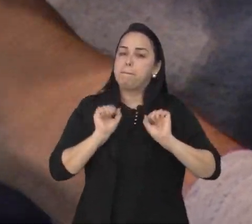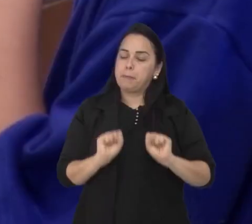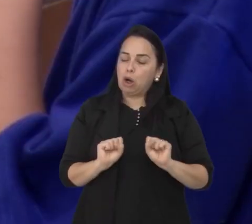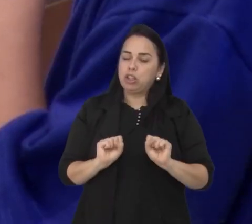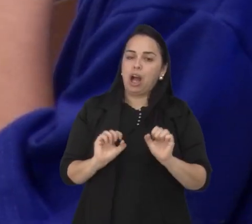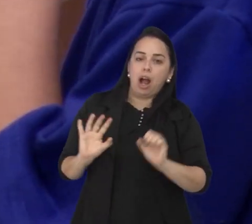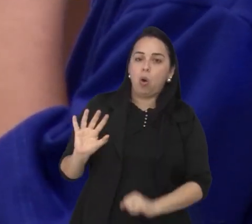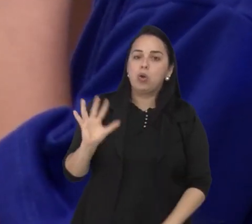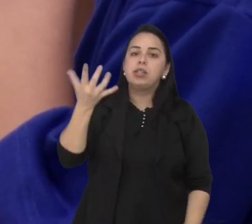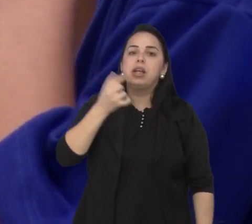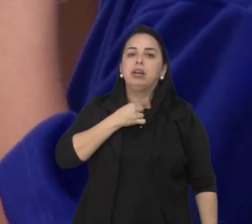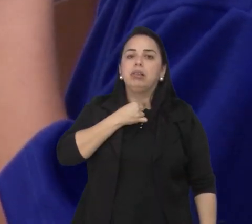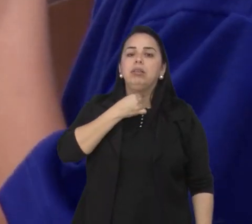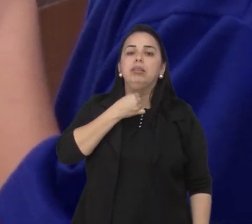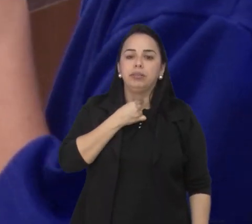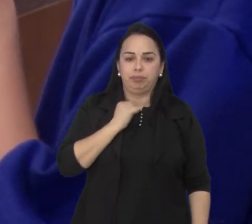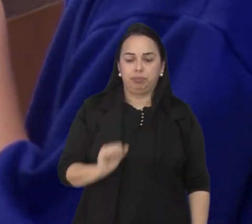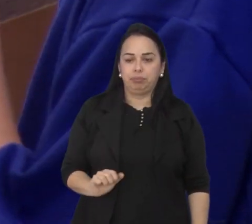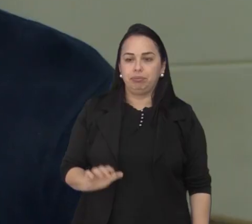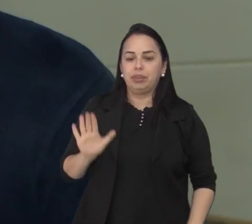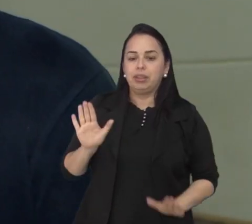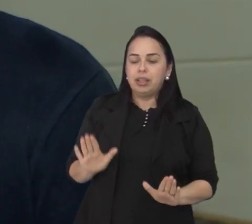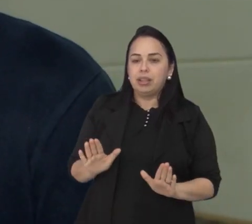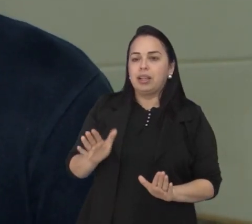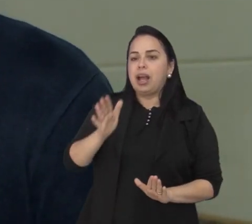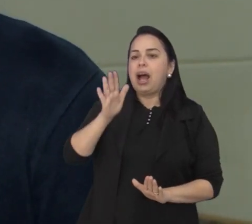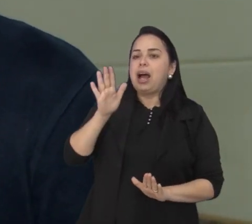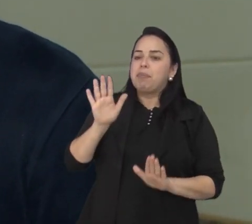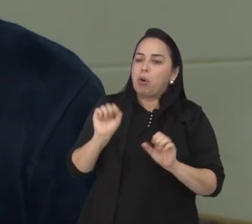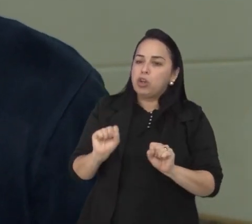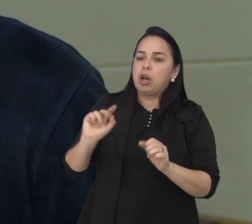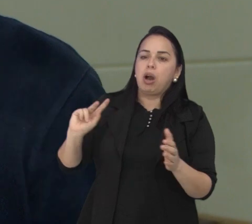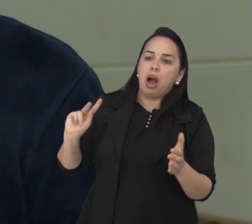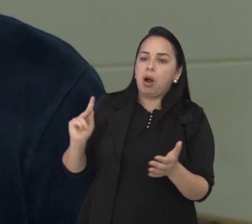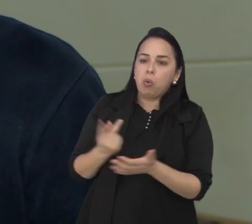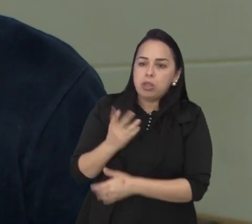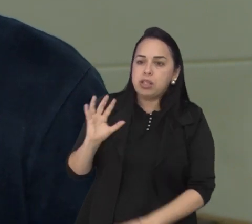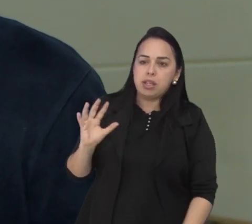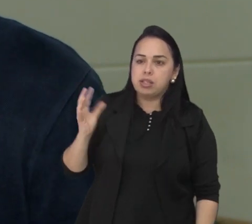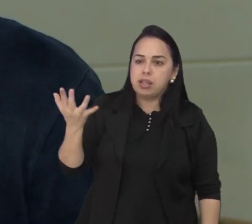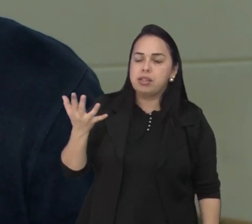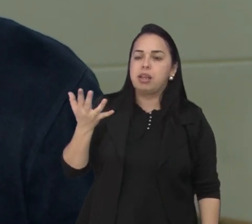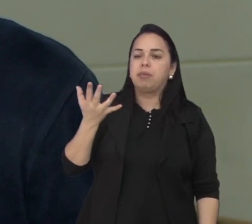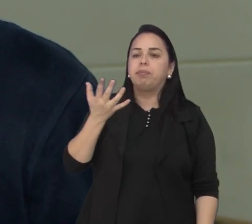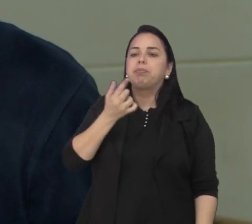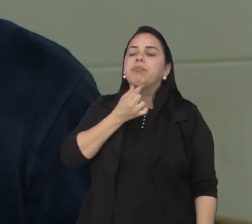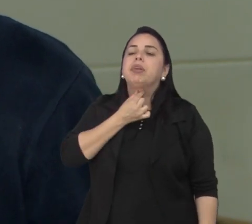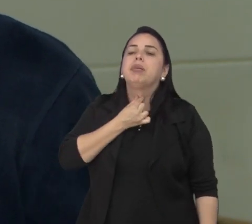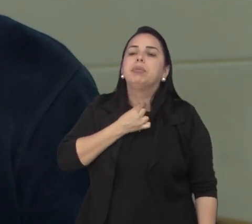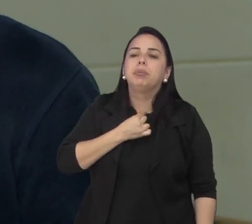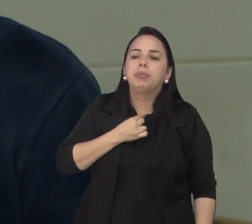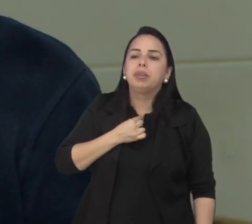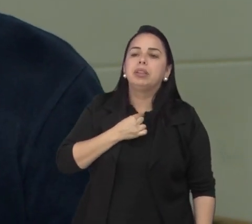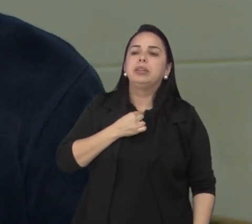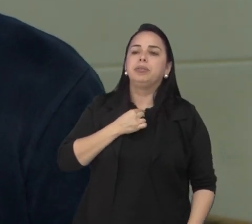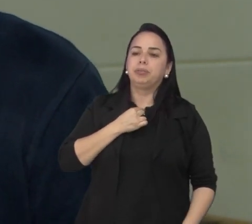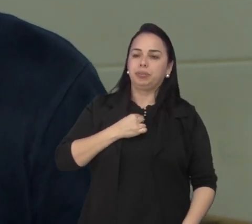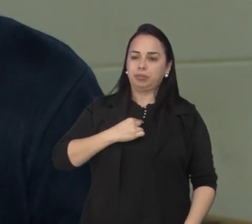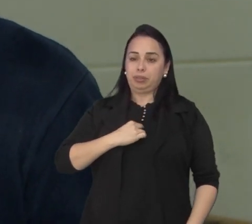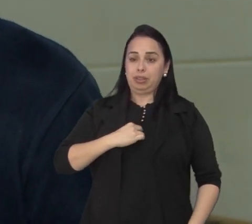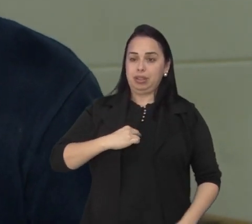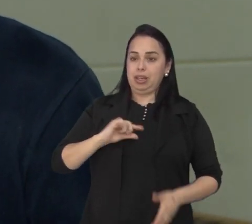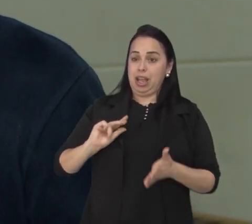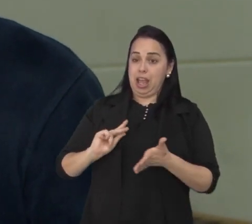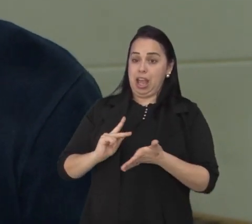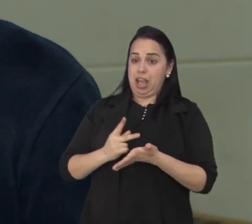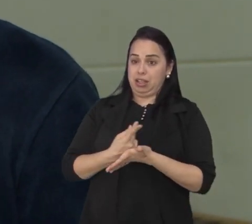cuidado! Esse pode ser o início de um engasgo. O engasgo vai acontecer quando algum objeto, ou até mesmo substâncias como saliva, catarro,